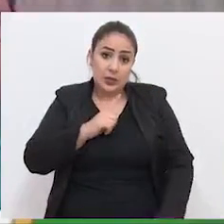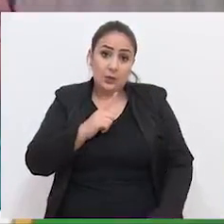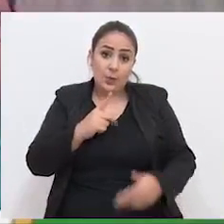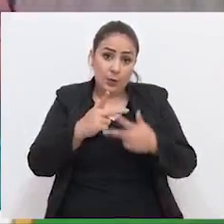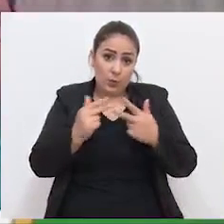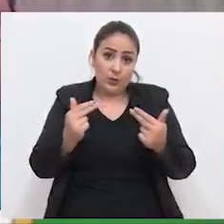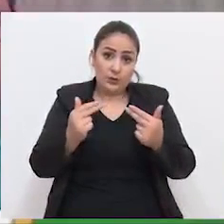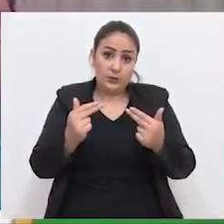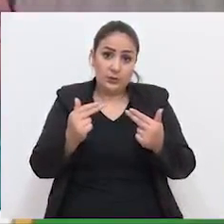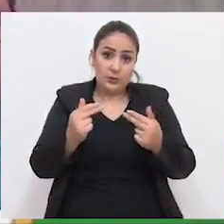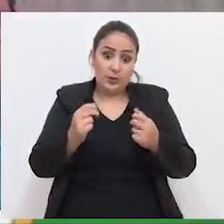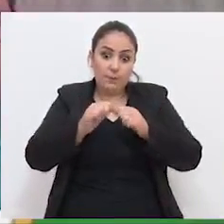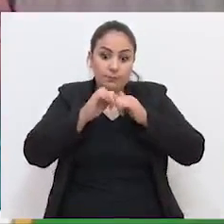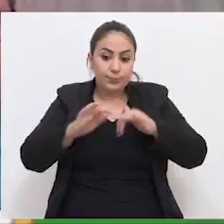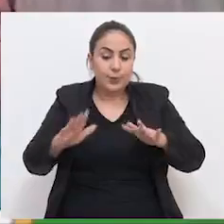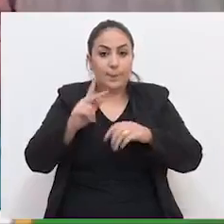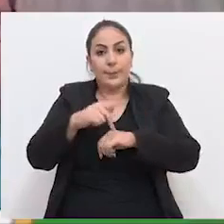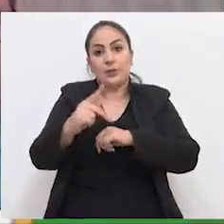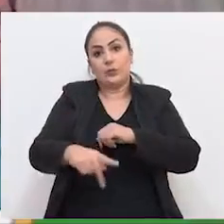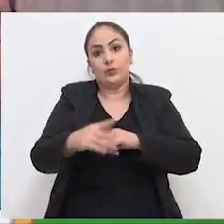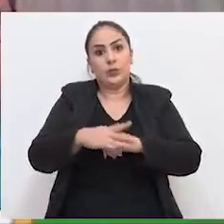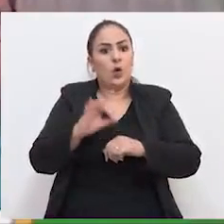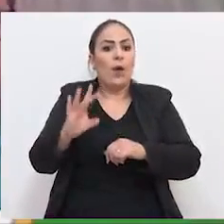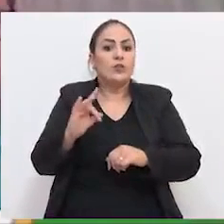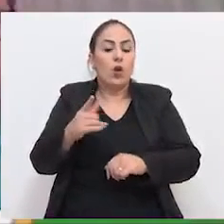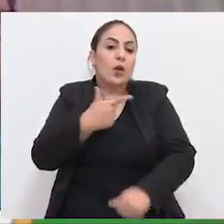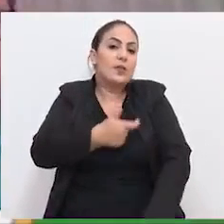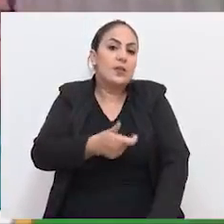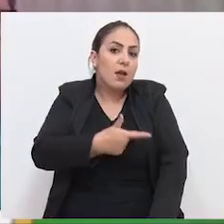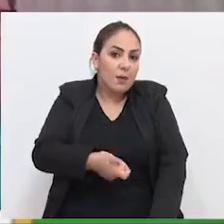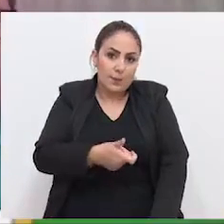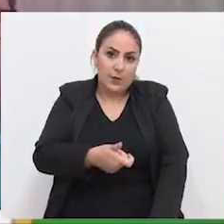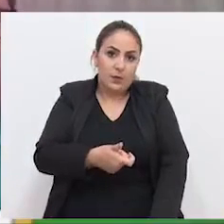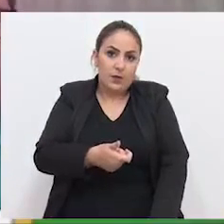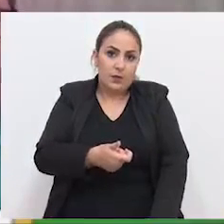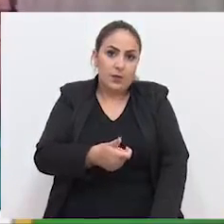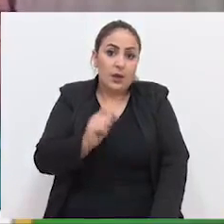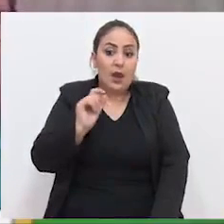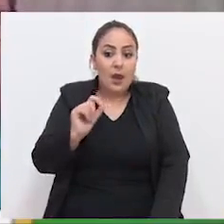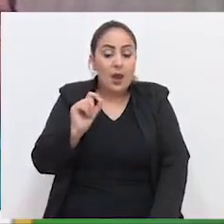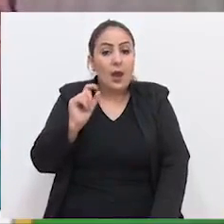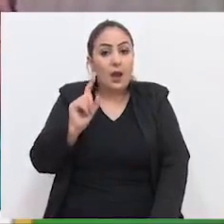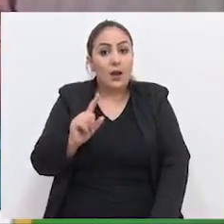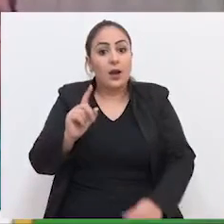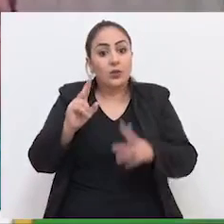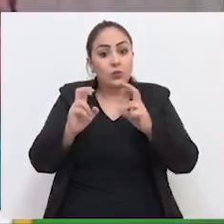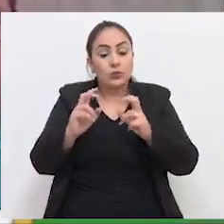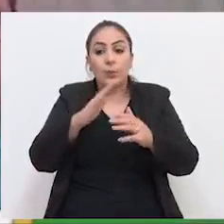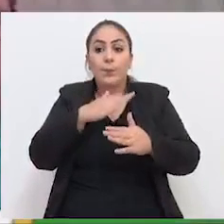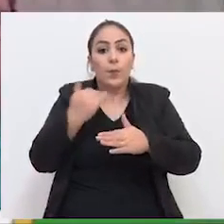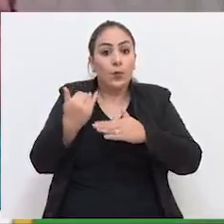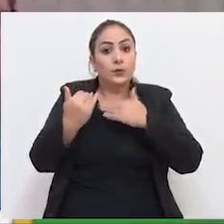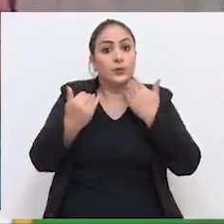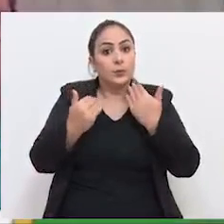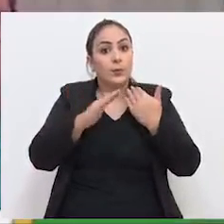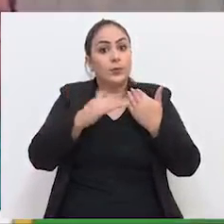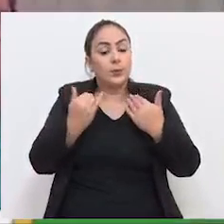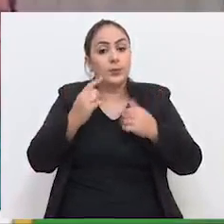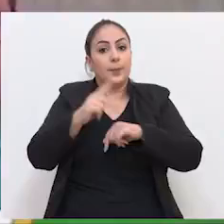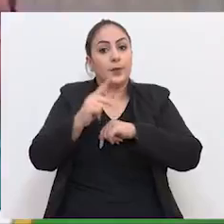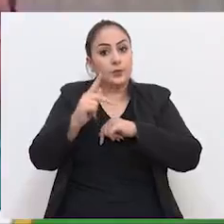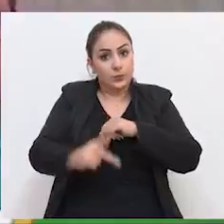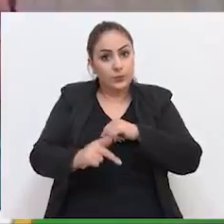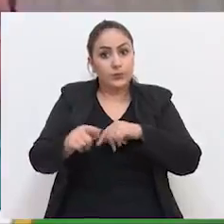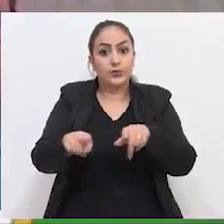situação excepcional em Passo Fundo, porque não é só a questão da testagem, é a questão também dos óbitos, né? O número de